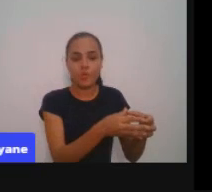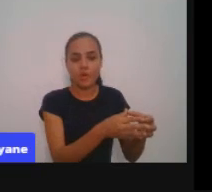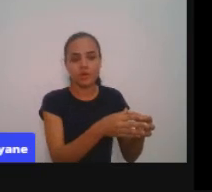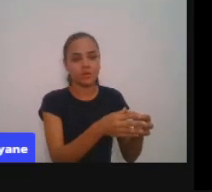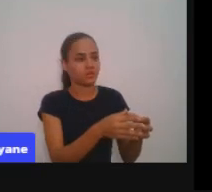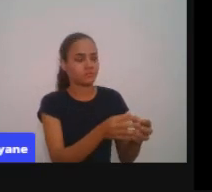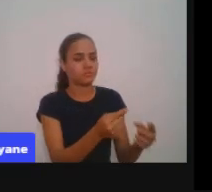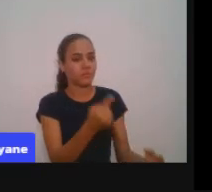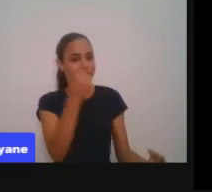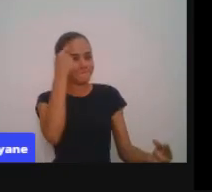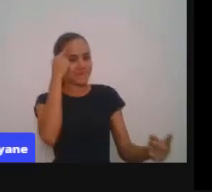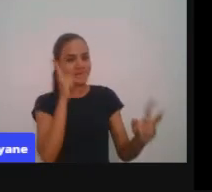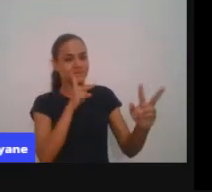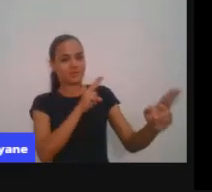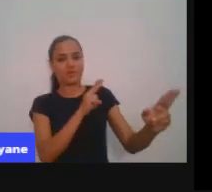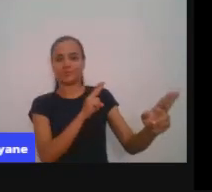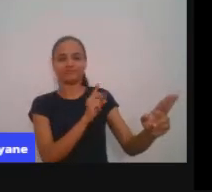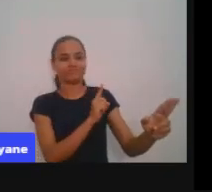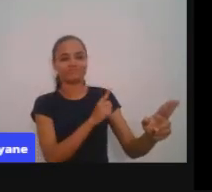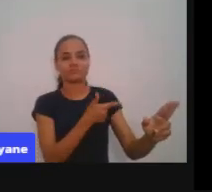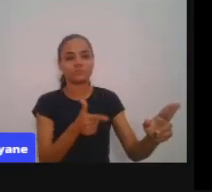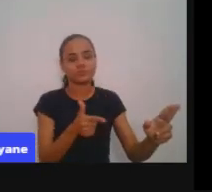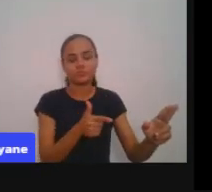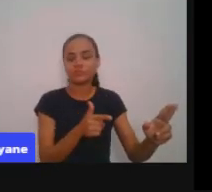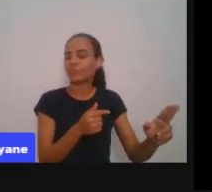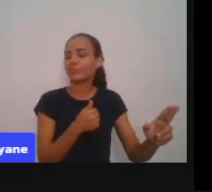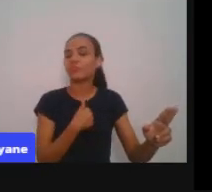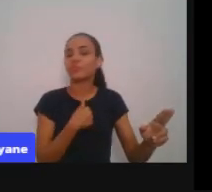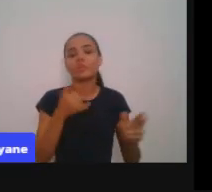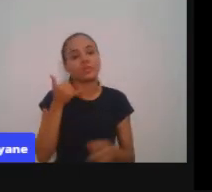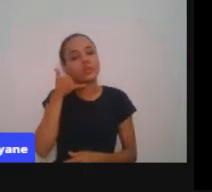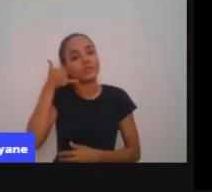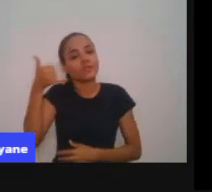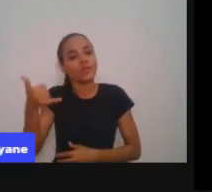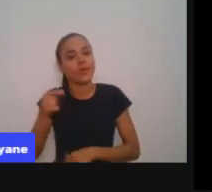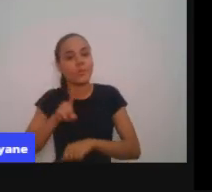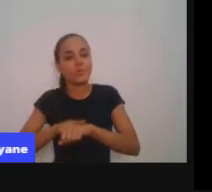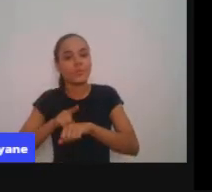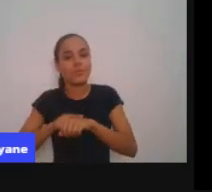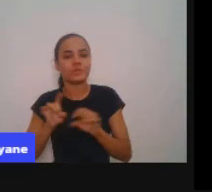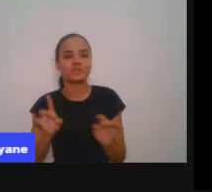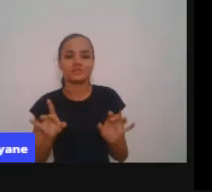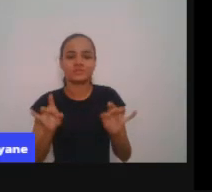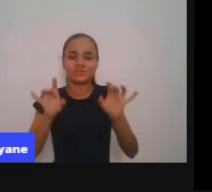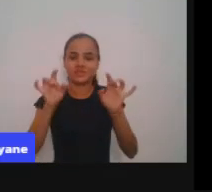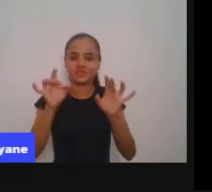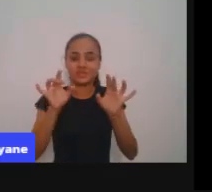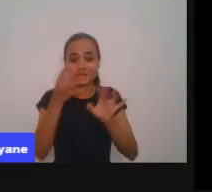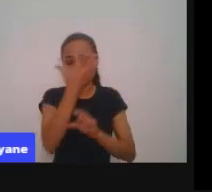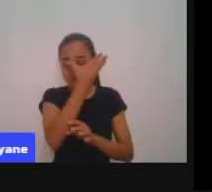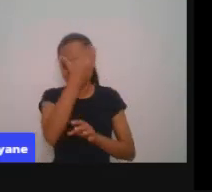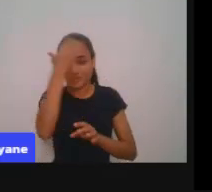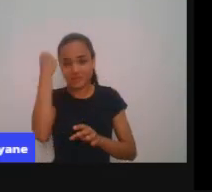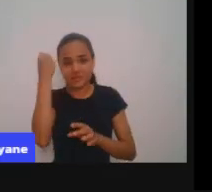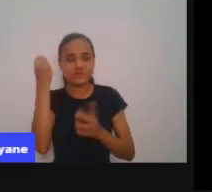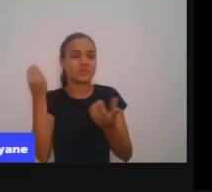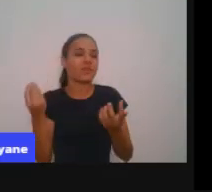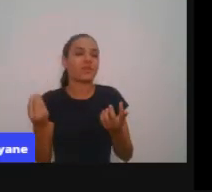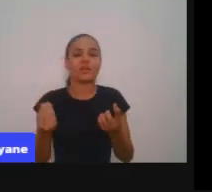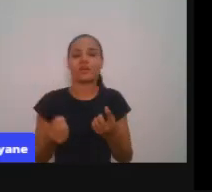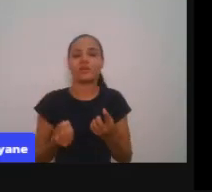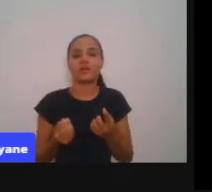quando procurá-los, telefonar nos momentos especiais, esquecer as picuinhas, aceitar seus novos pontos de